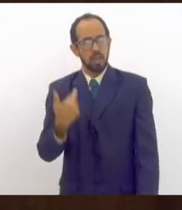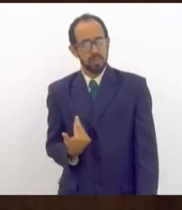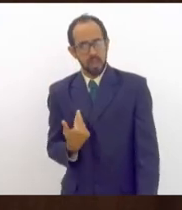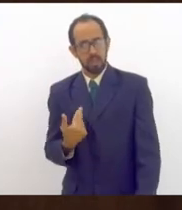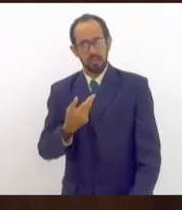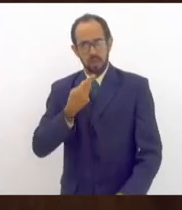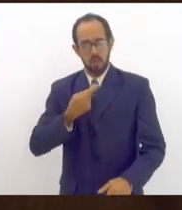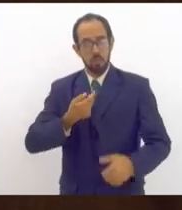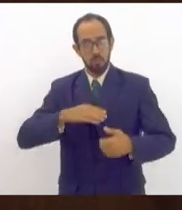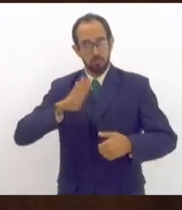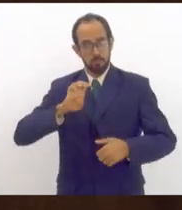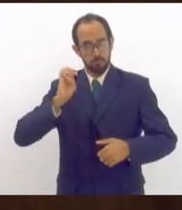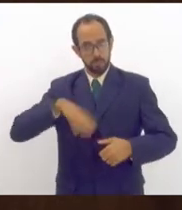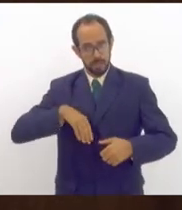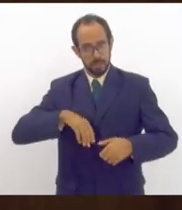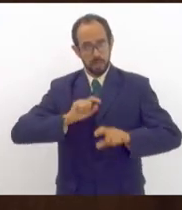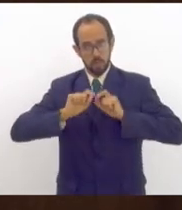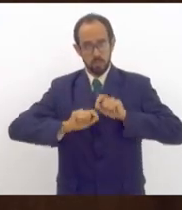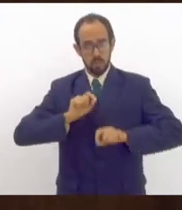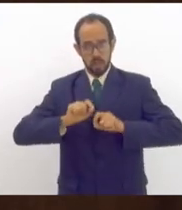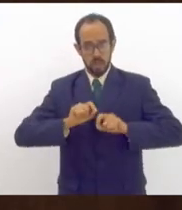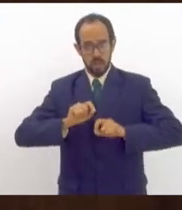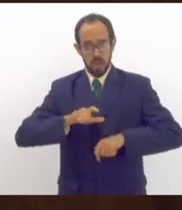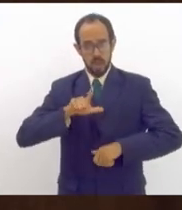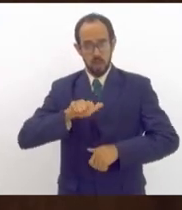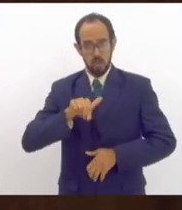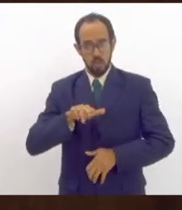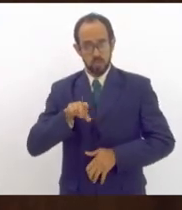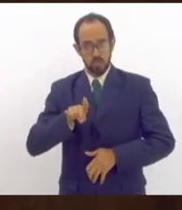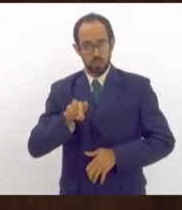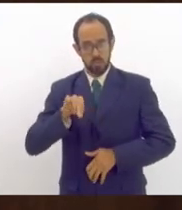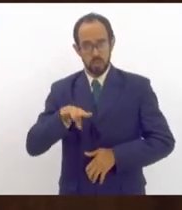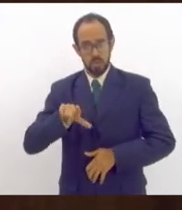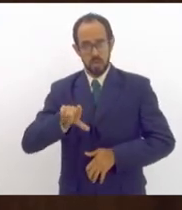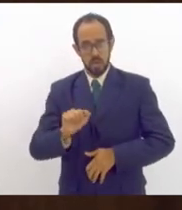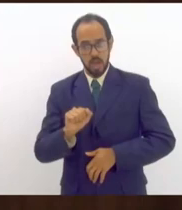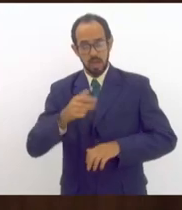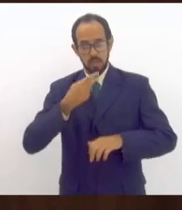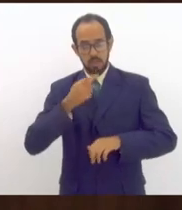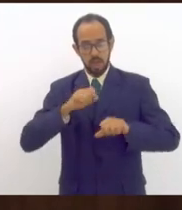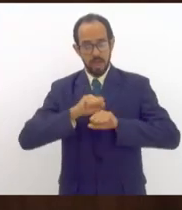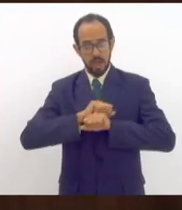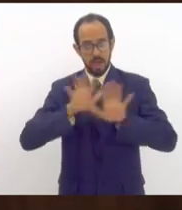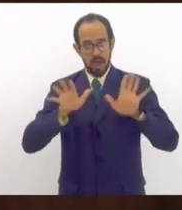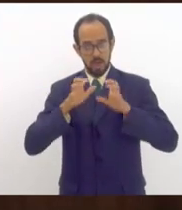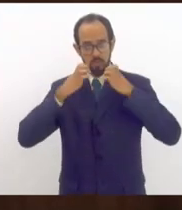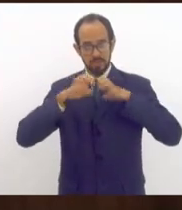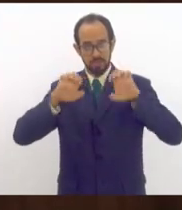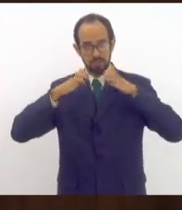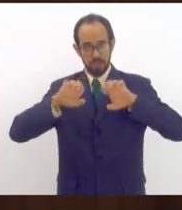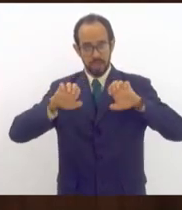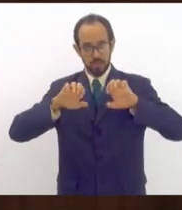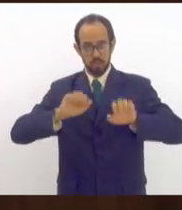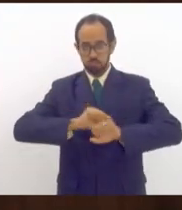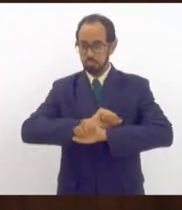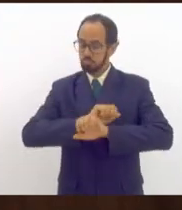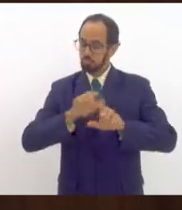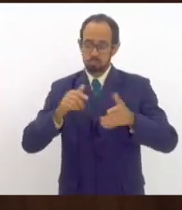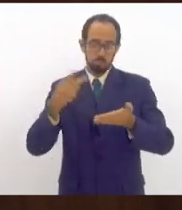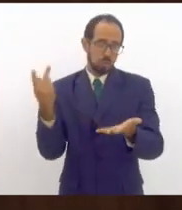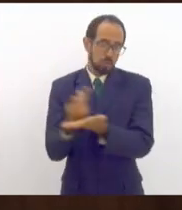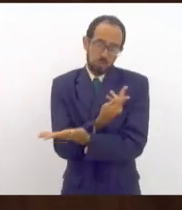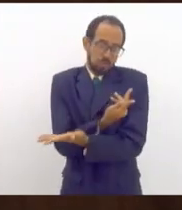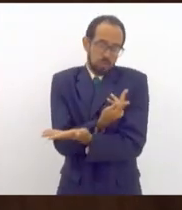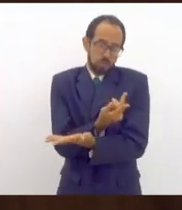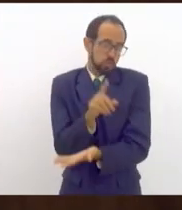muito bem a Ludmila ela manifesta expressa no seu cotidiano na sua arte aquilo que acontece